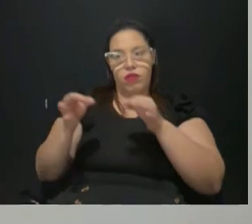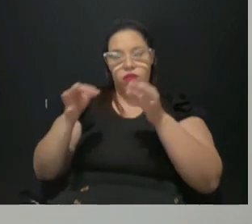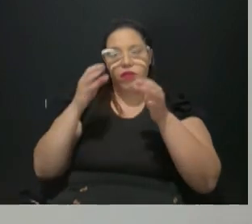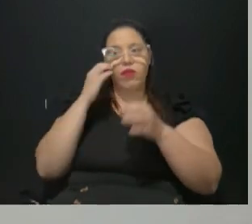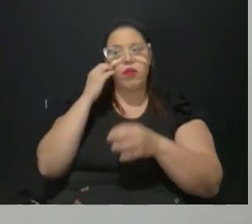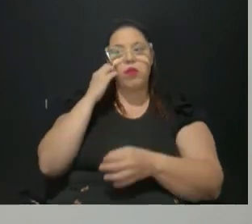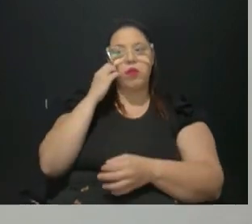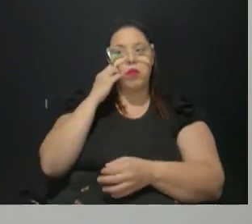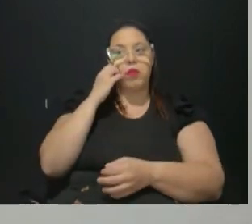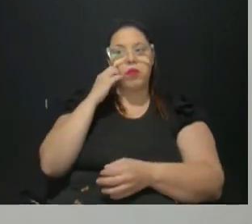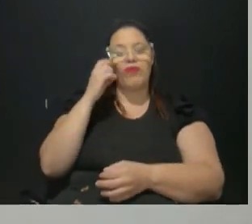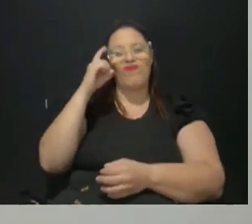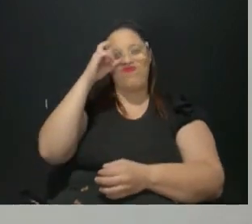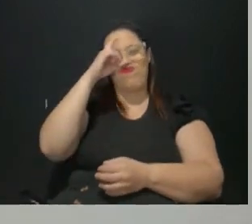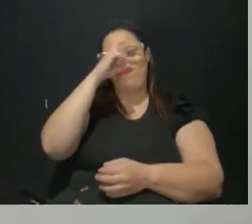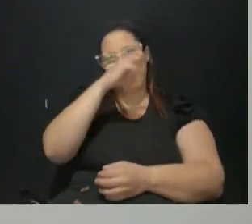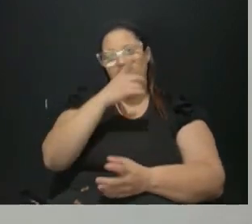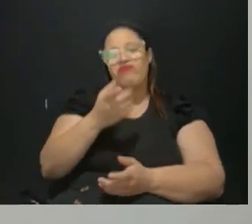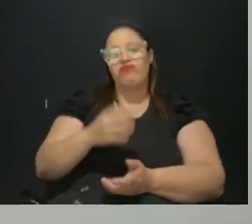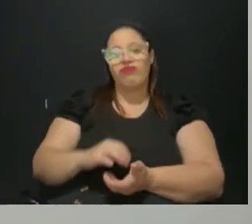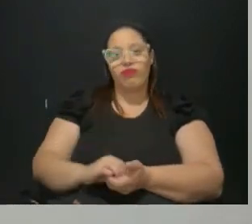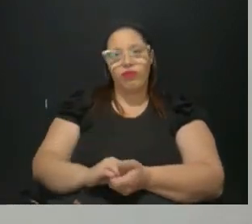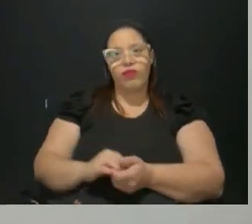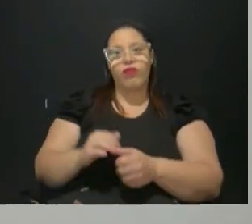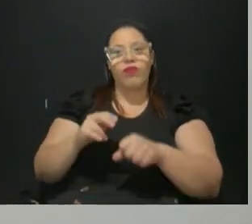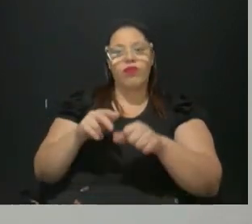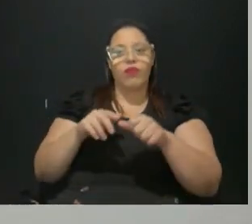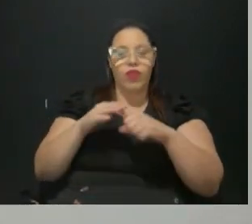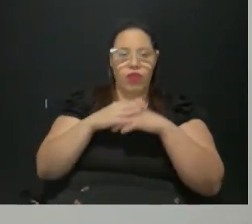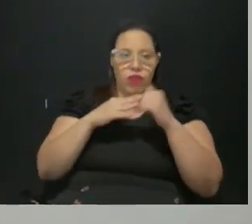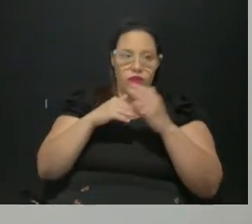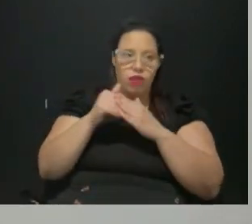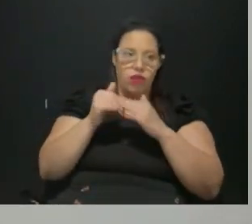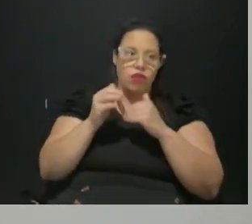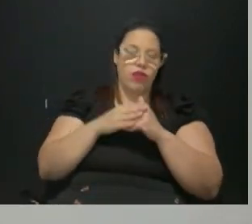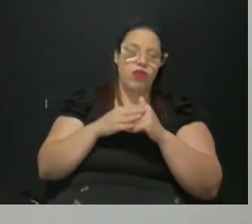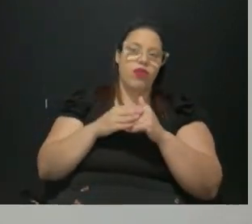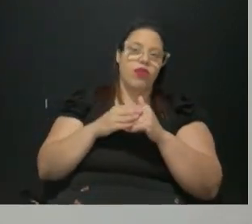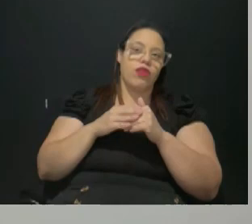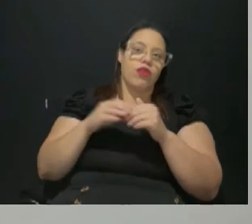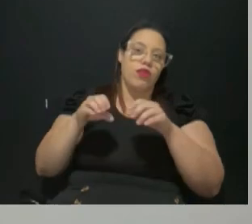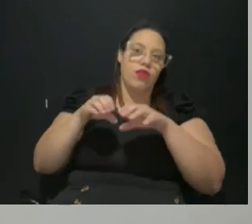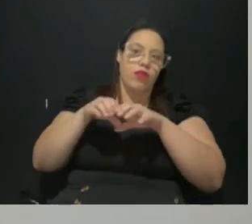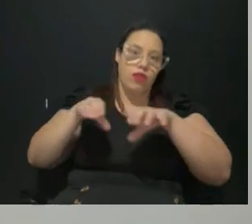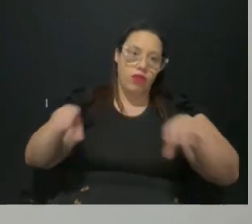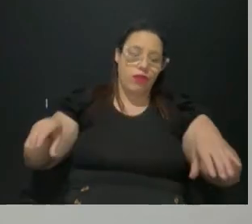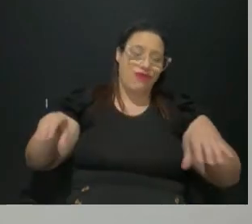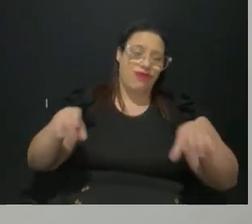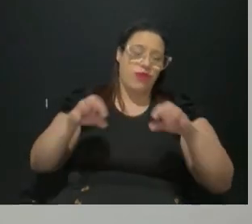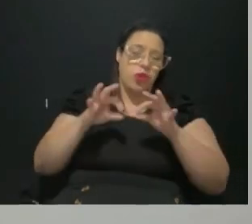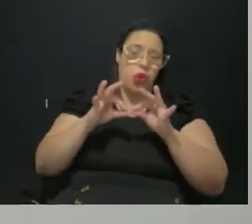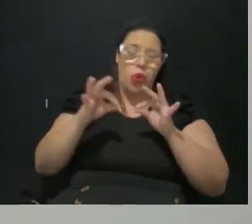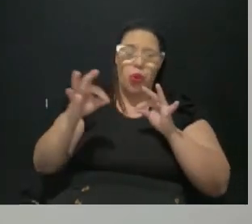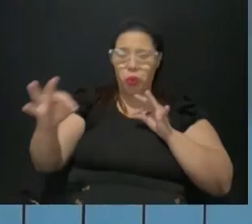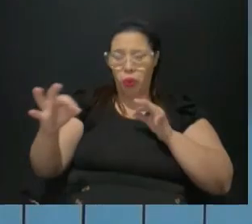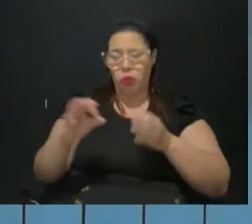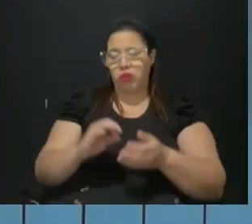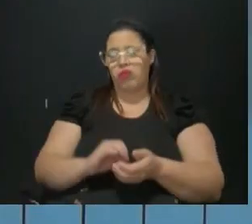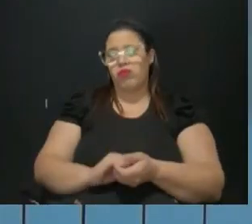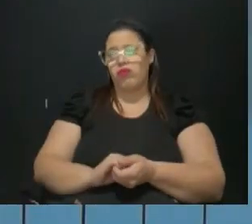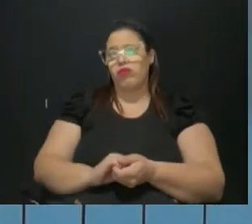circular. Isso é uma das partes mais difíceis, às vezes, do tratamento, porque são períodos de isolamento longos.